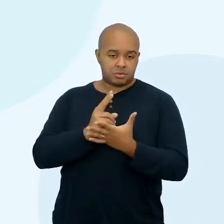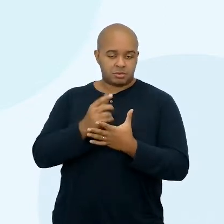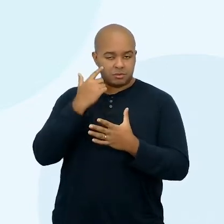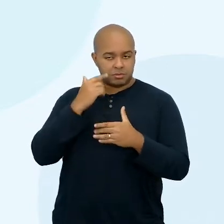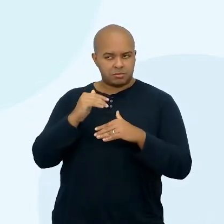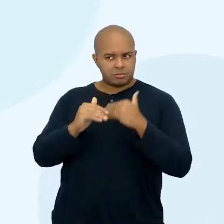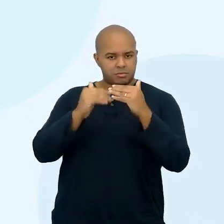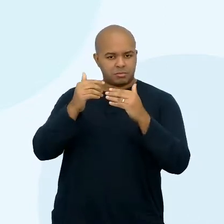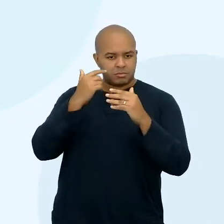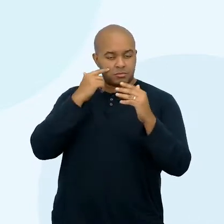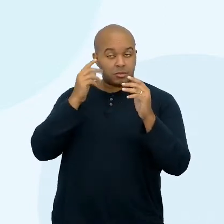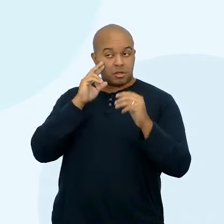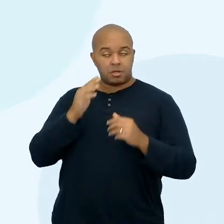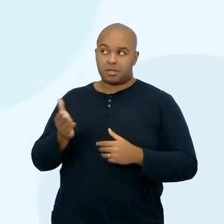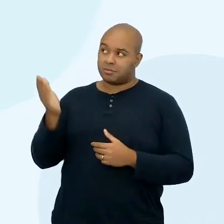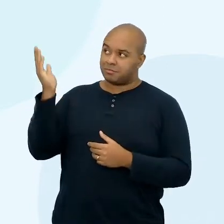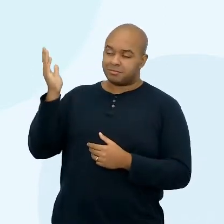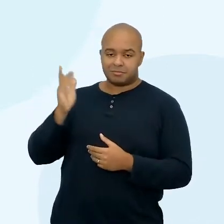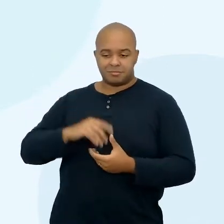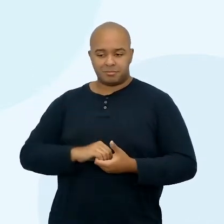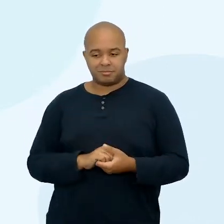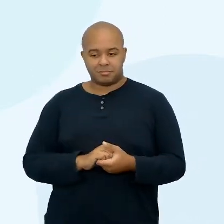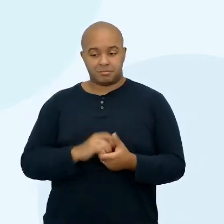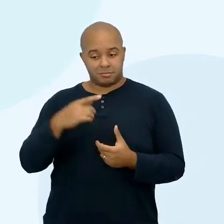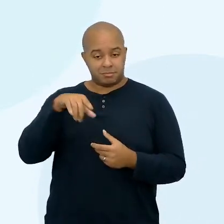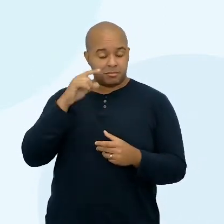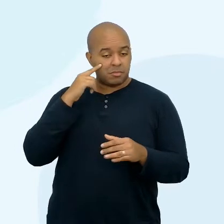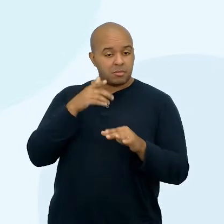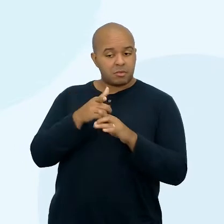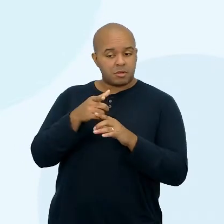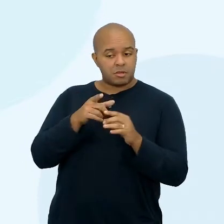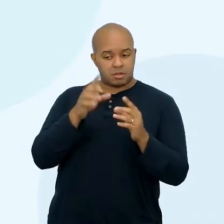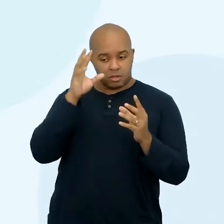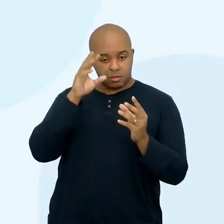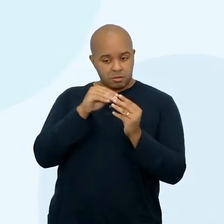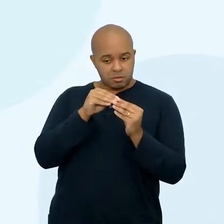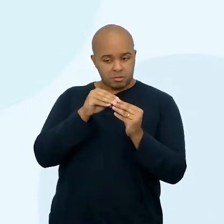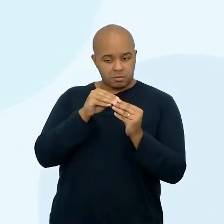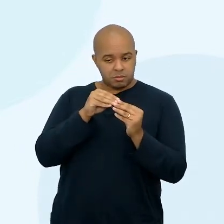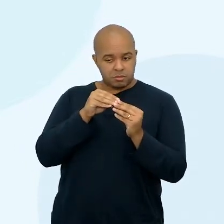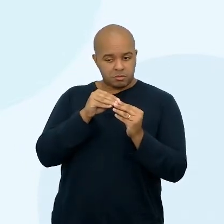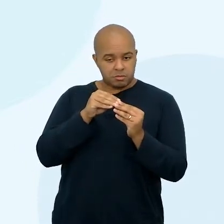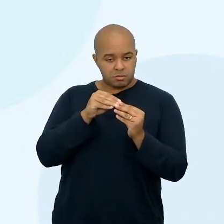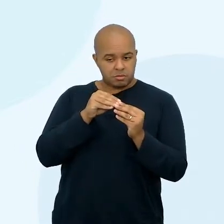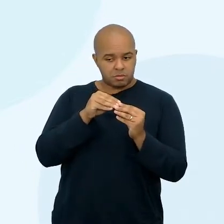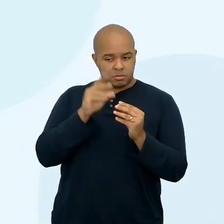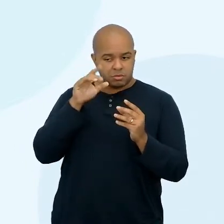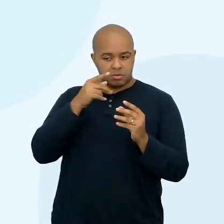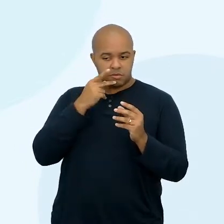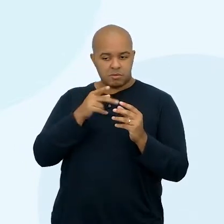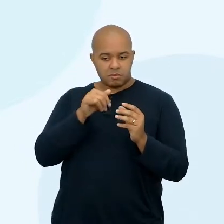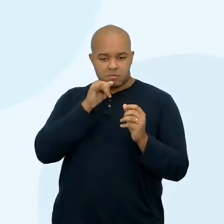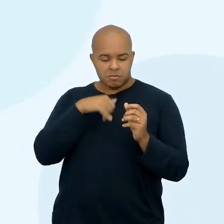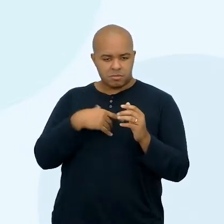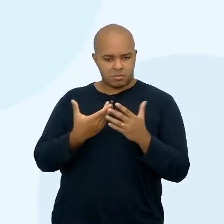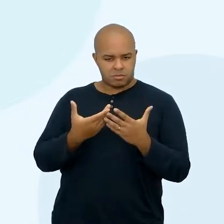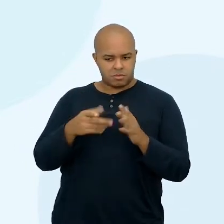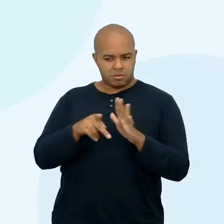questão quando eu falei que a grande maioria das pessoas, se a gente reproduzir essa pergunta,